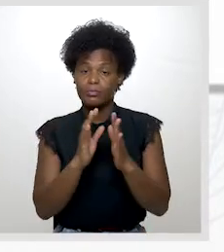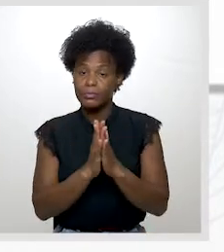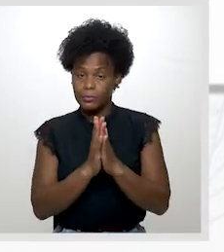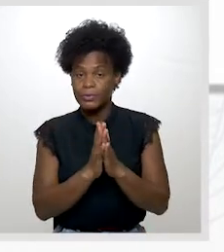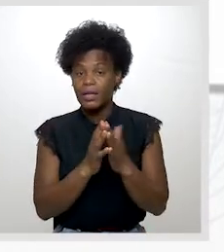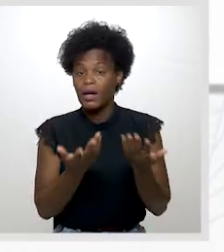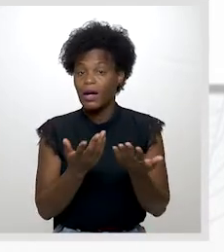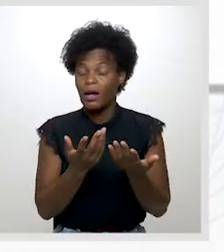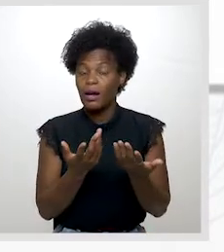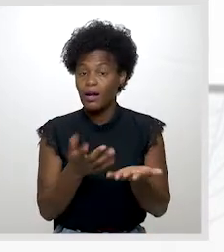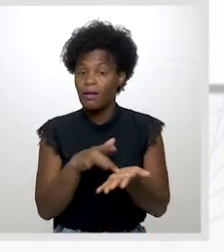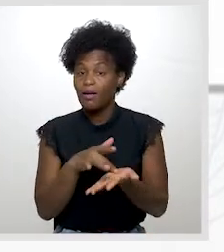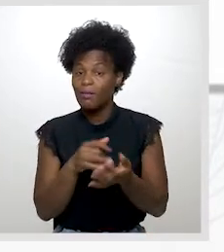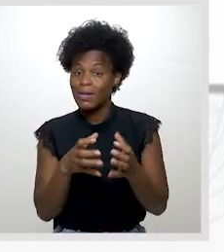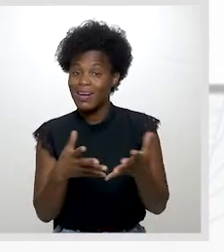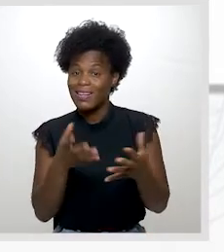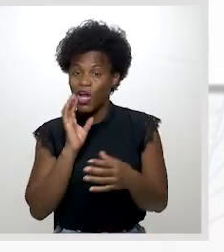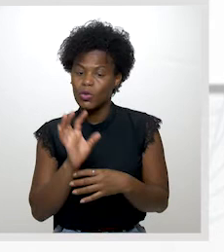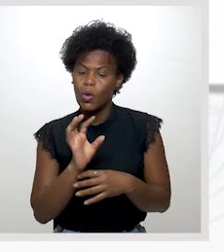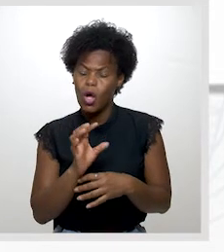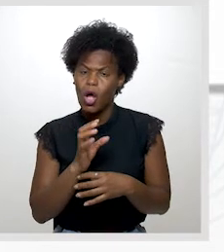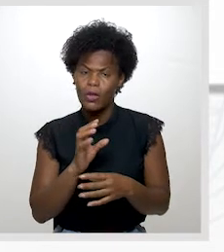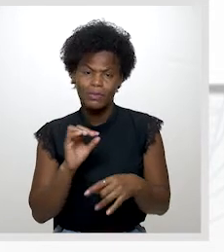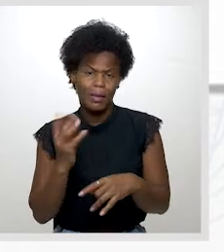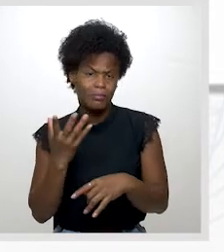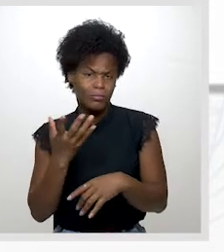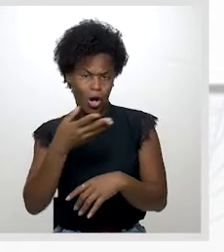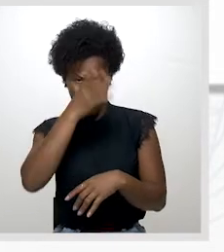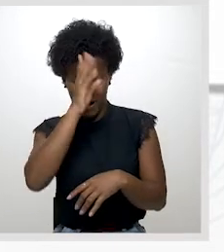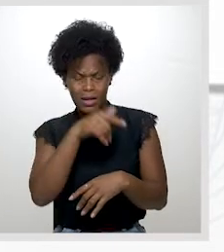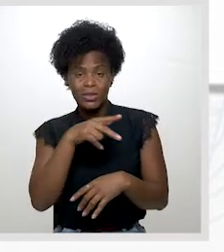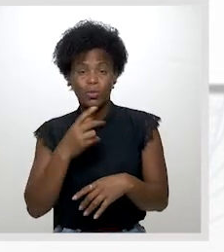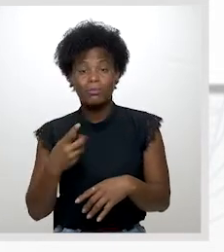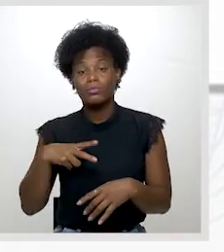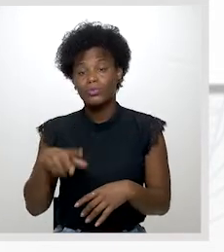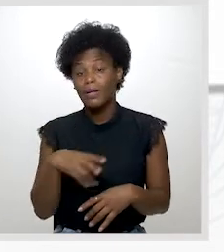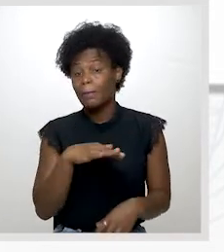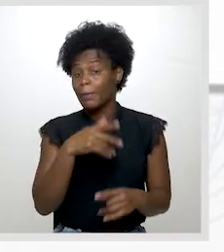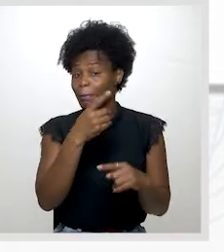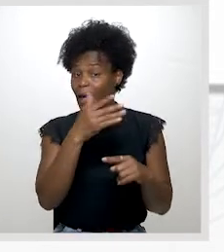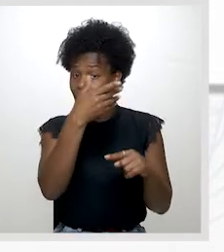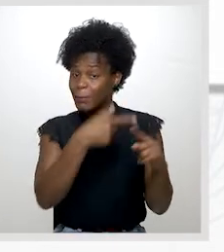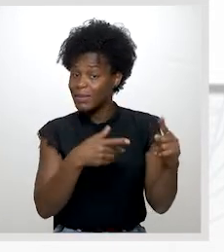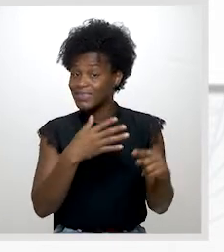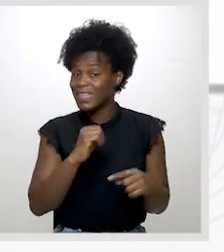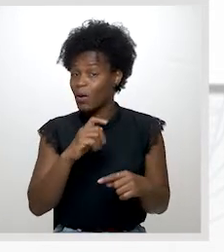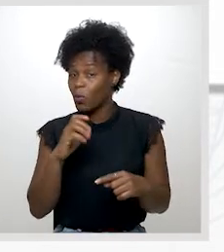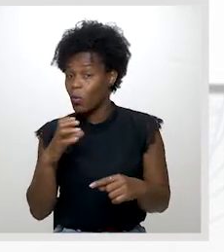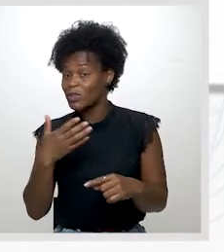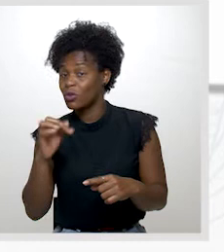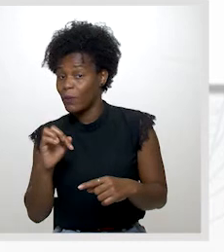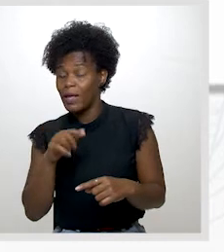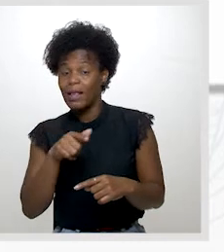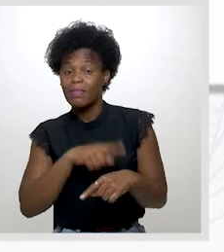Memorial do Convento é uma grande sátira romanesca sobre o Portugal da primeira metade do século XVIII, época feita